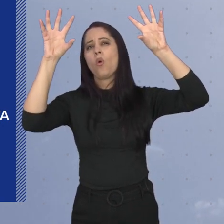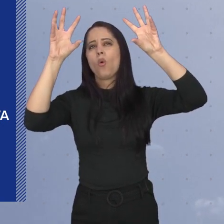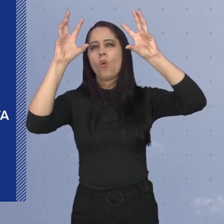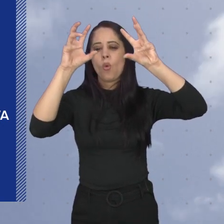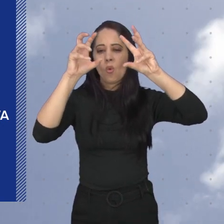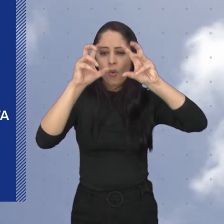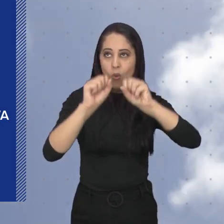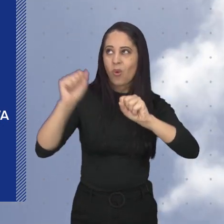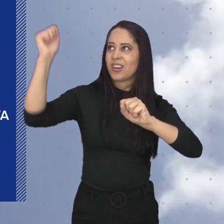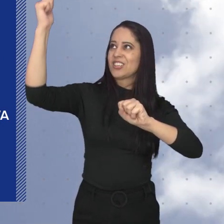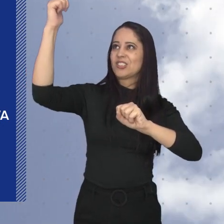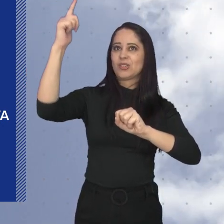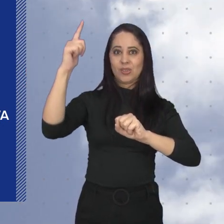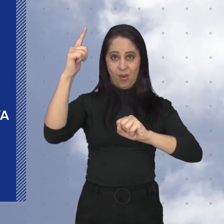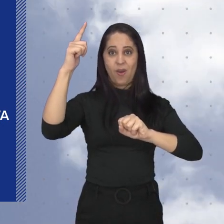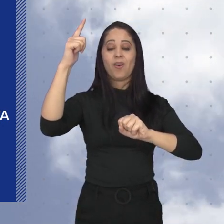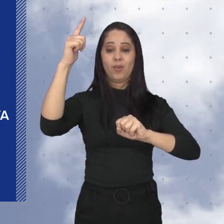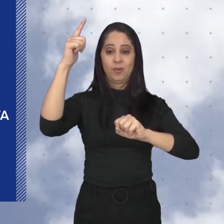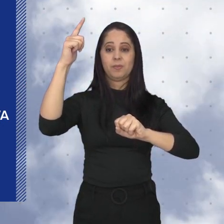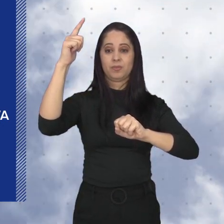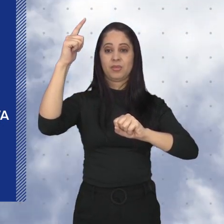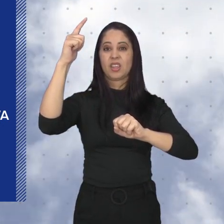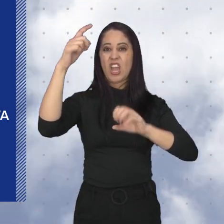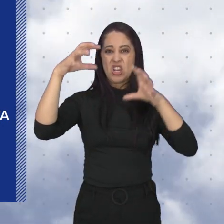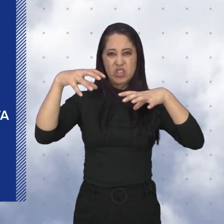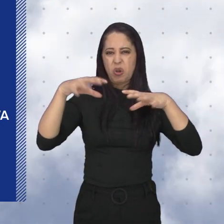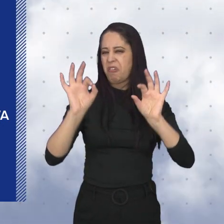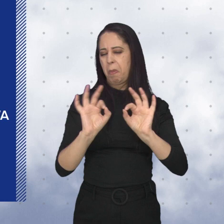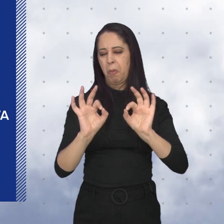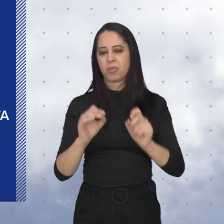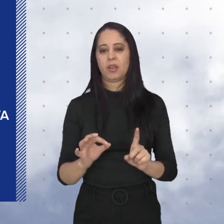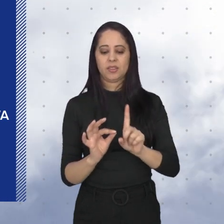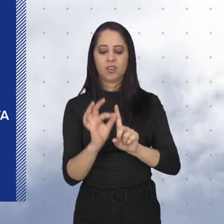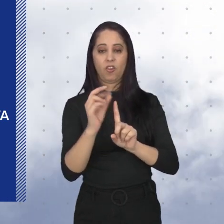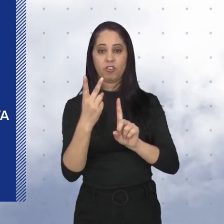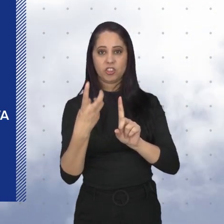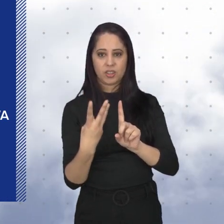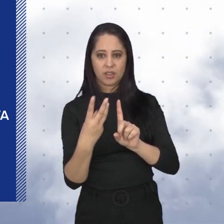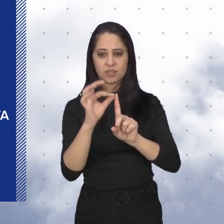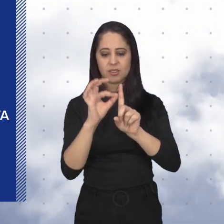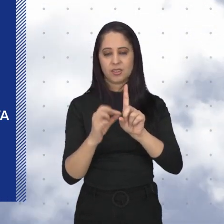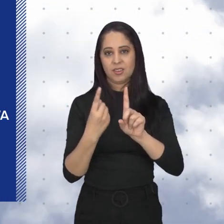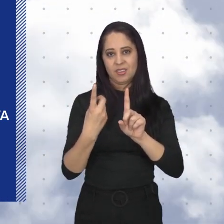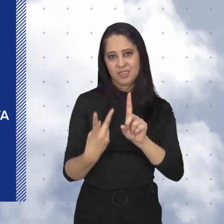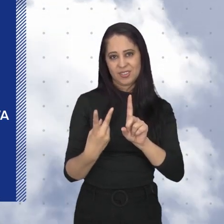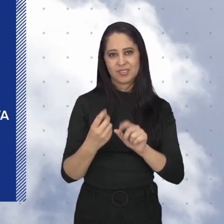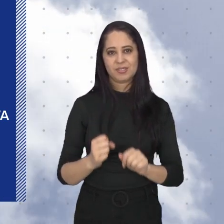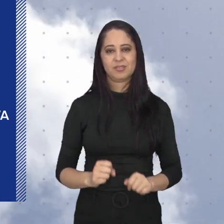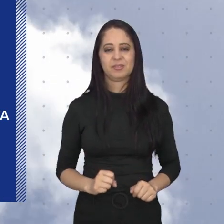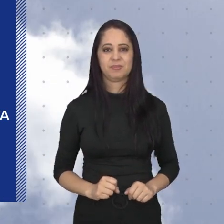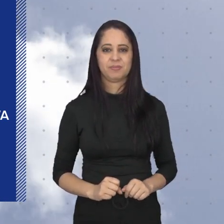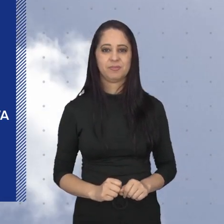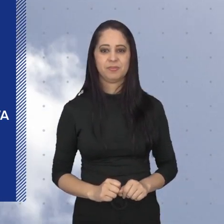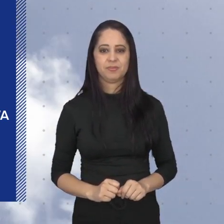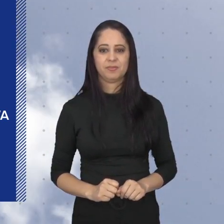hora de saber como vai ficar o tempo. E aí, o friozinho continua ou dá uma trégua? A gente confere agora.